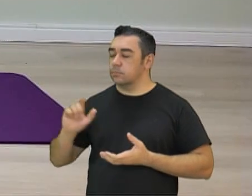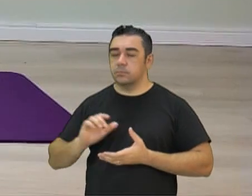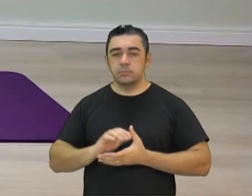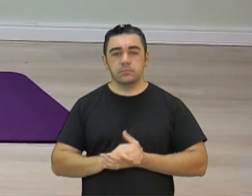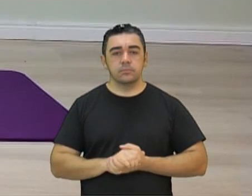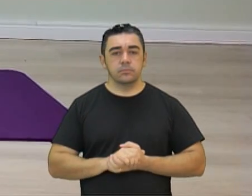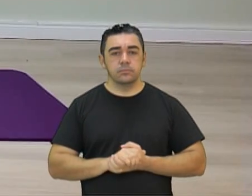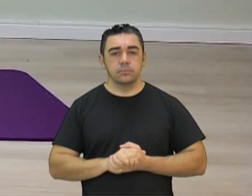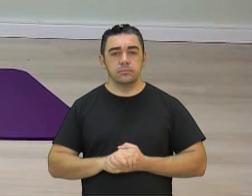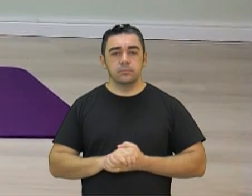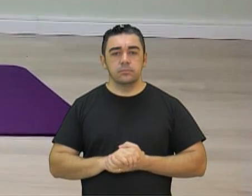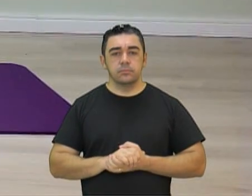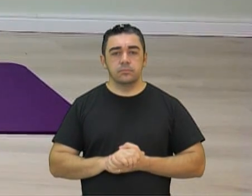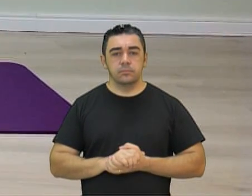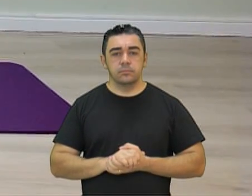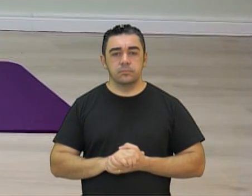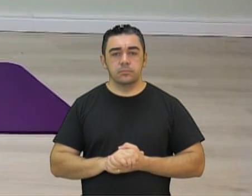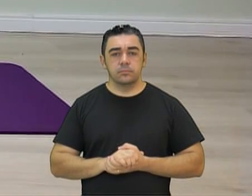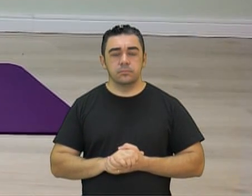Isso.